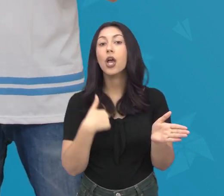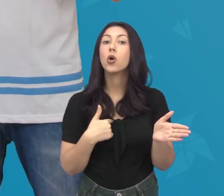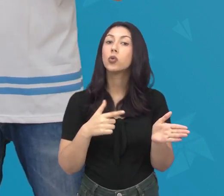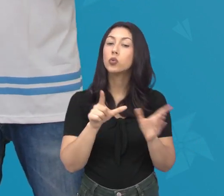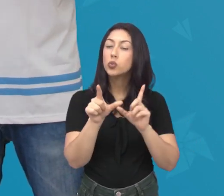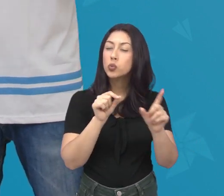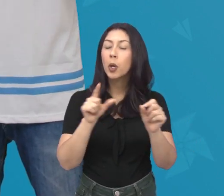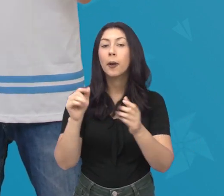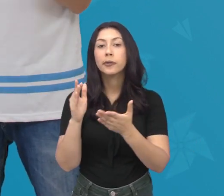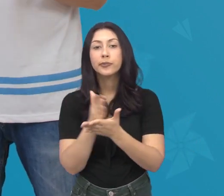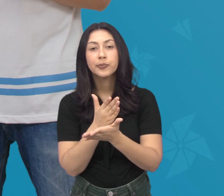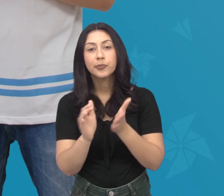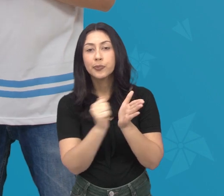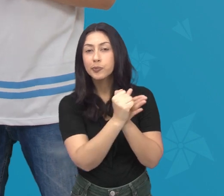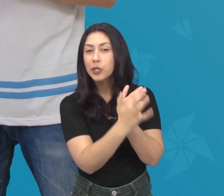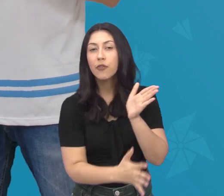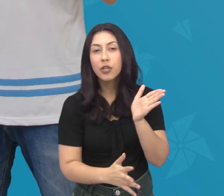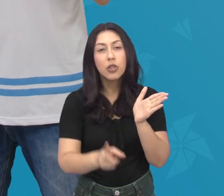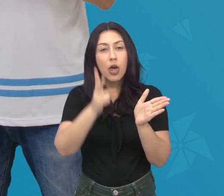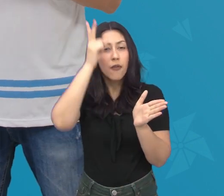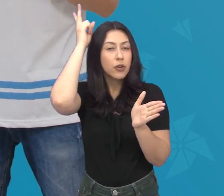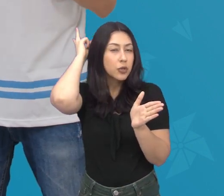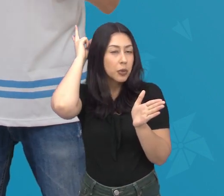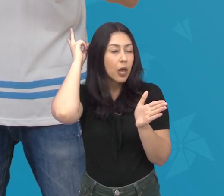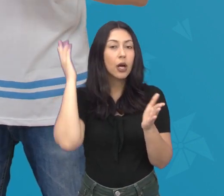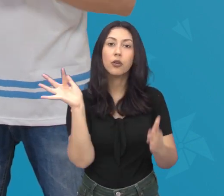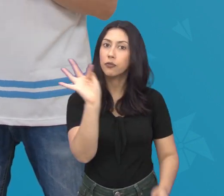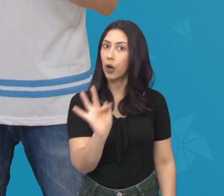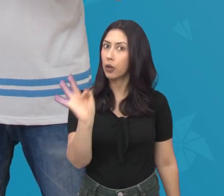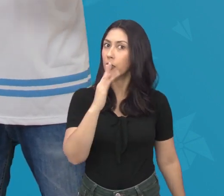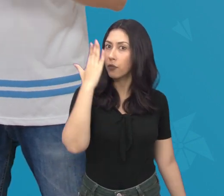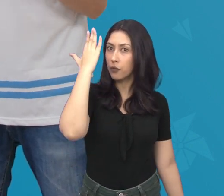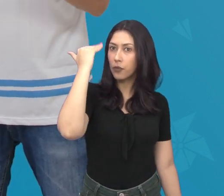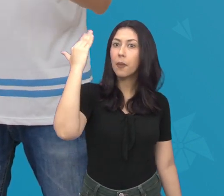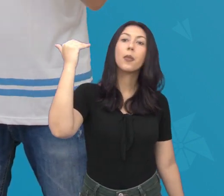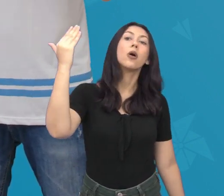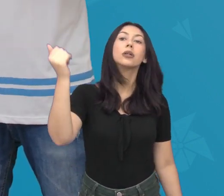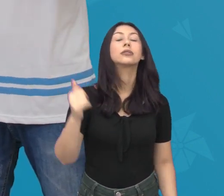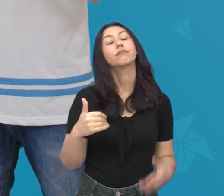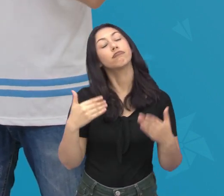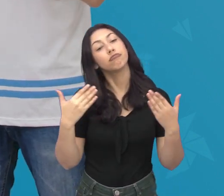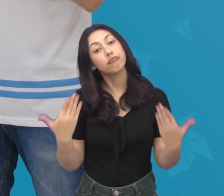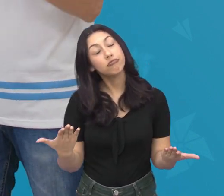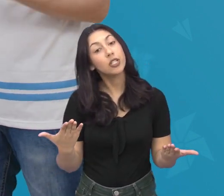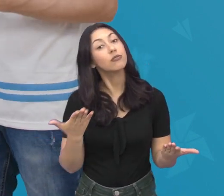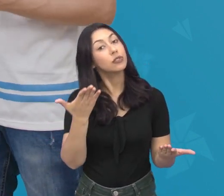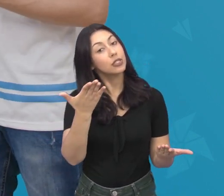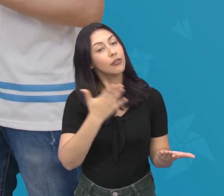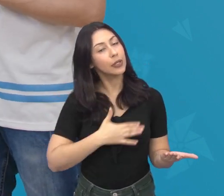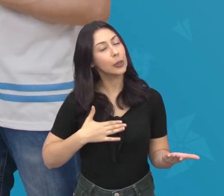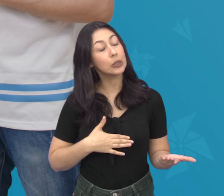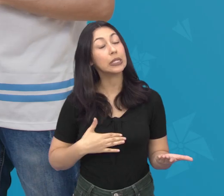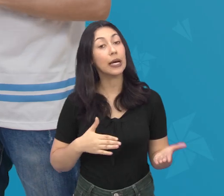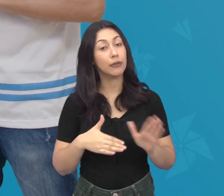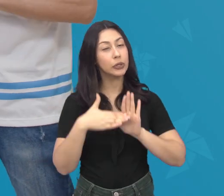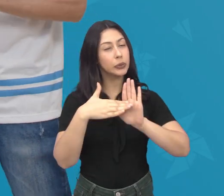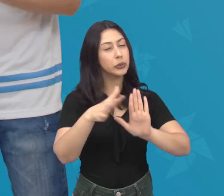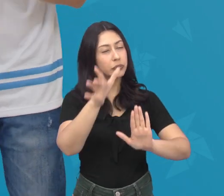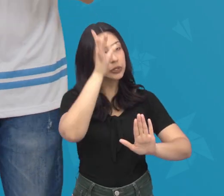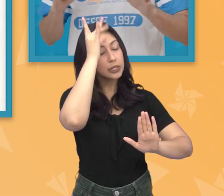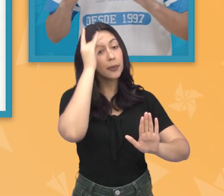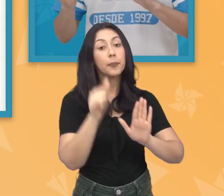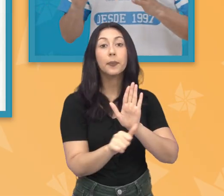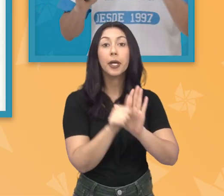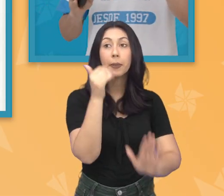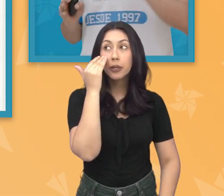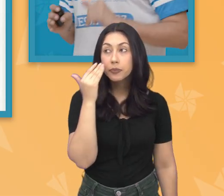alguns exercícios de vestibulares de faculdades conhecidas no Brasil, então provavelmente vai interessar vocês e ajudar a fixar.